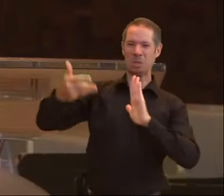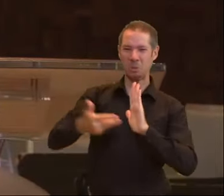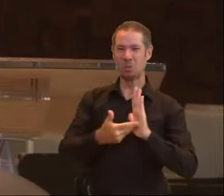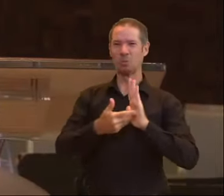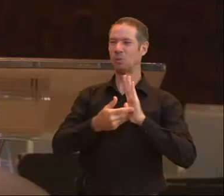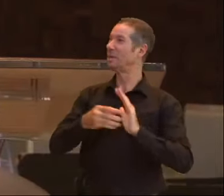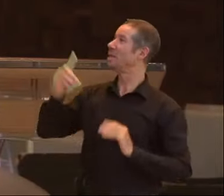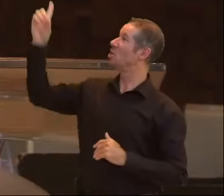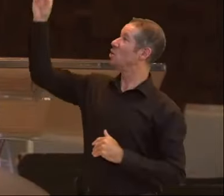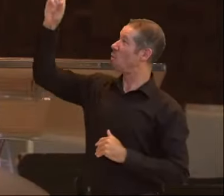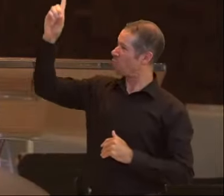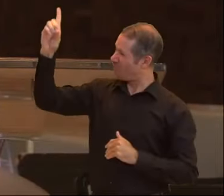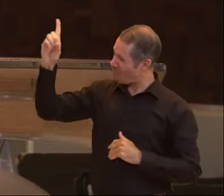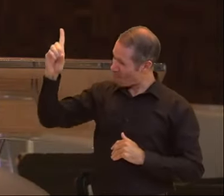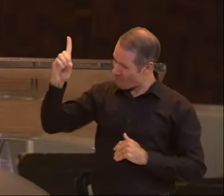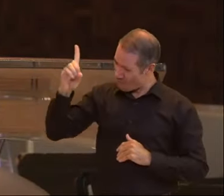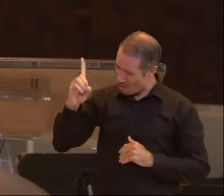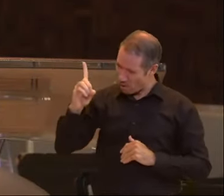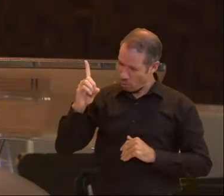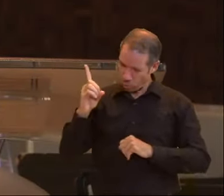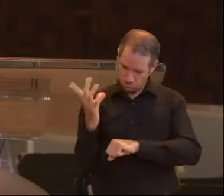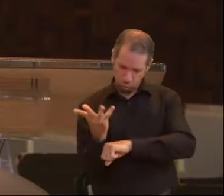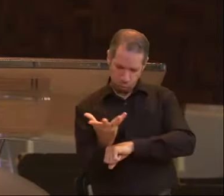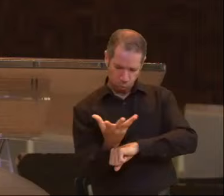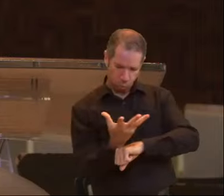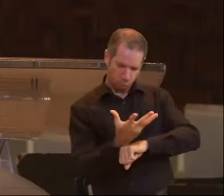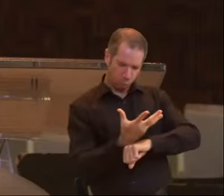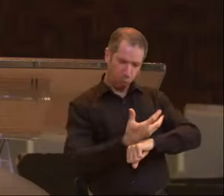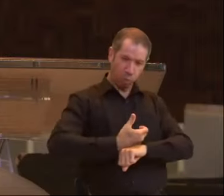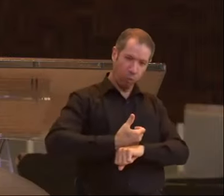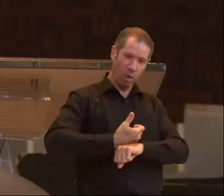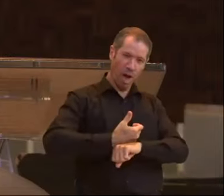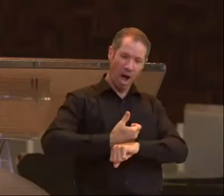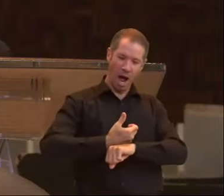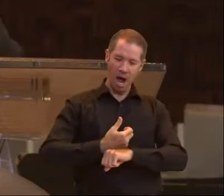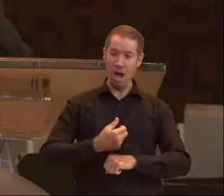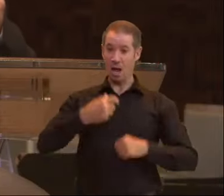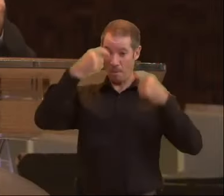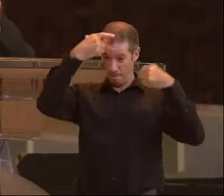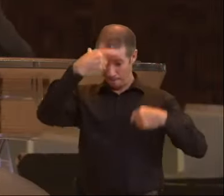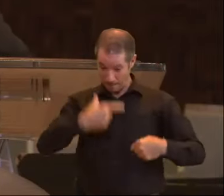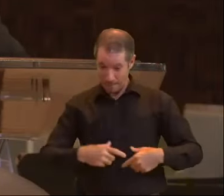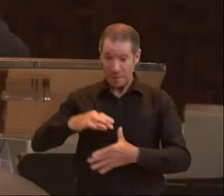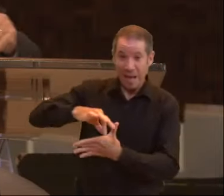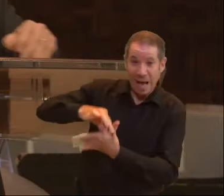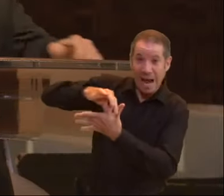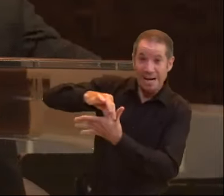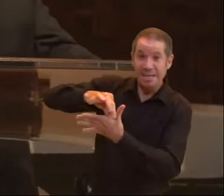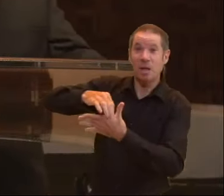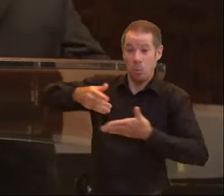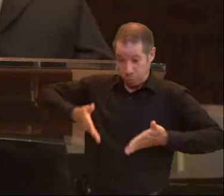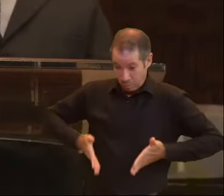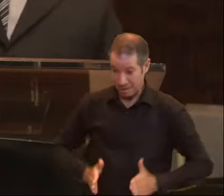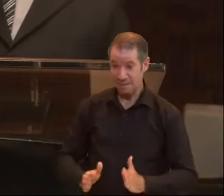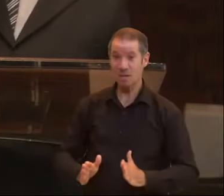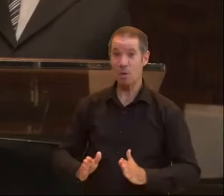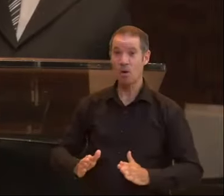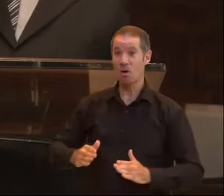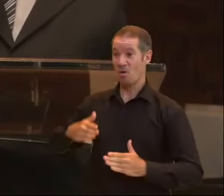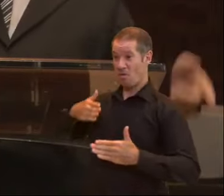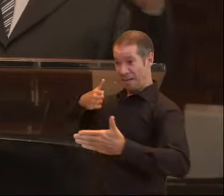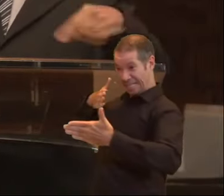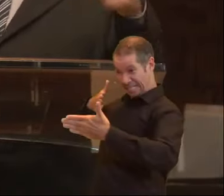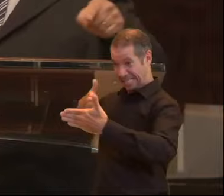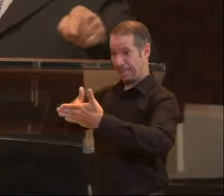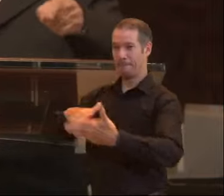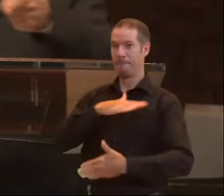glória, por isso que ele se esvaziou de si mesmo, tomou a forma de homem e foi até a morte de